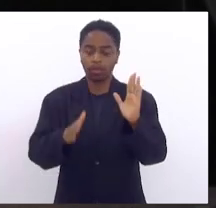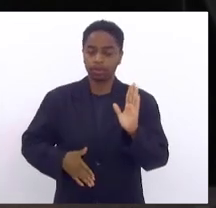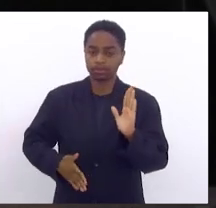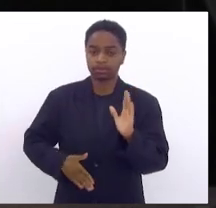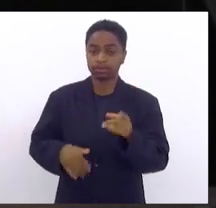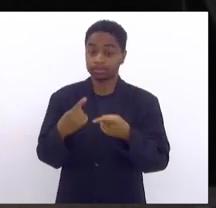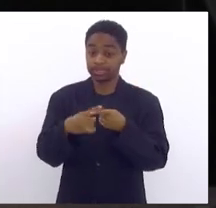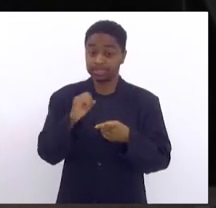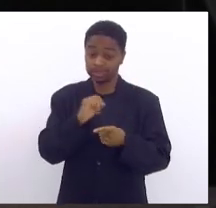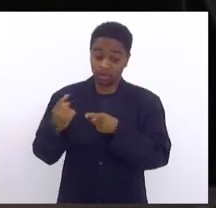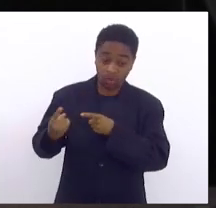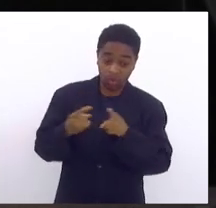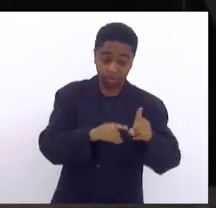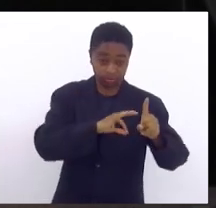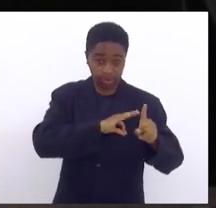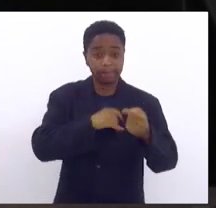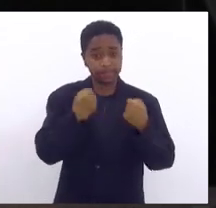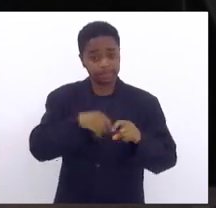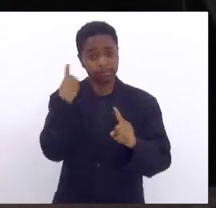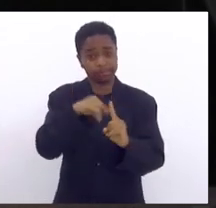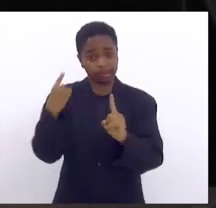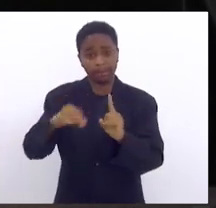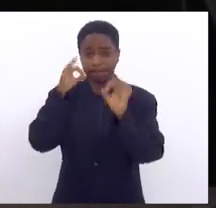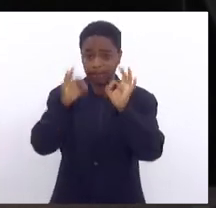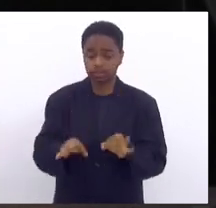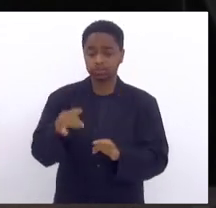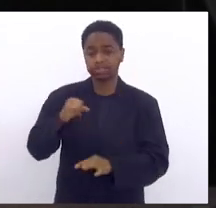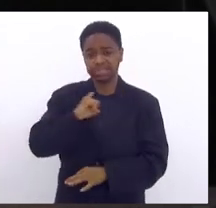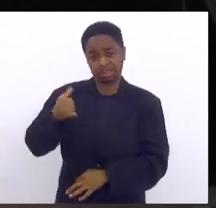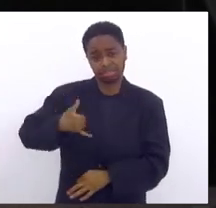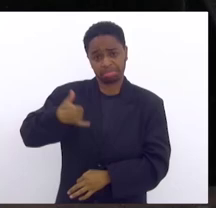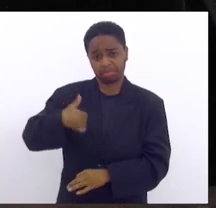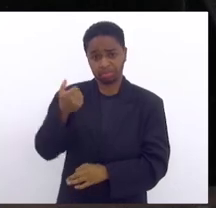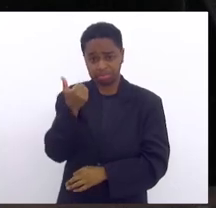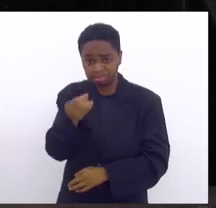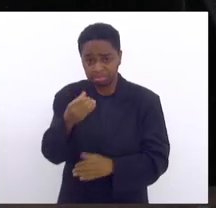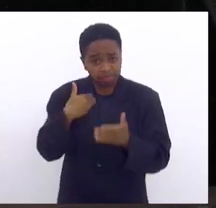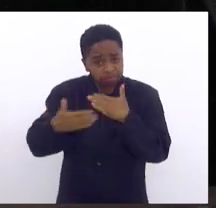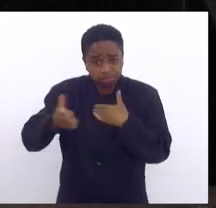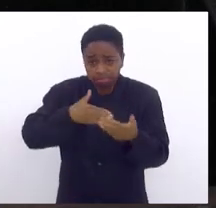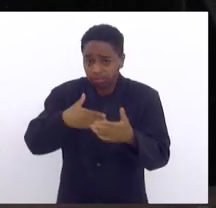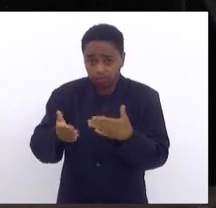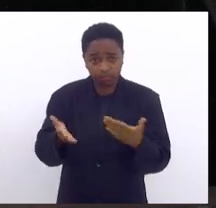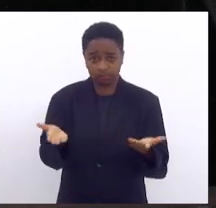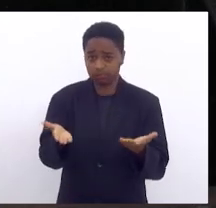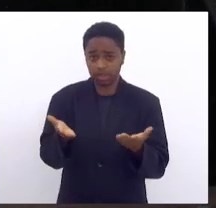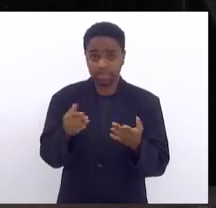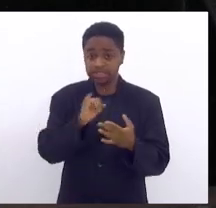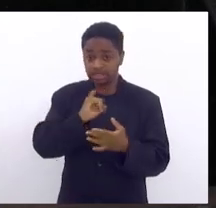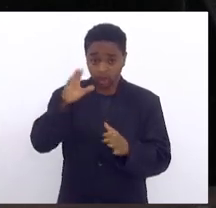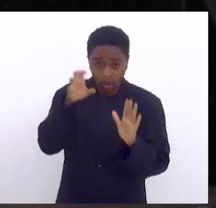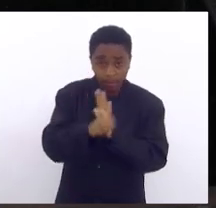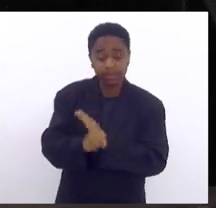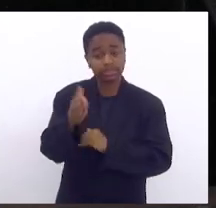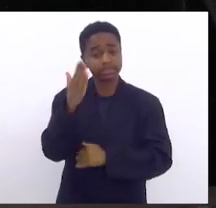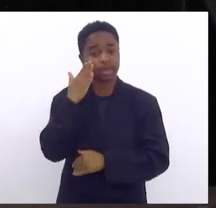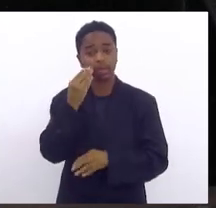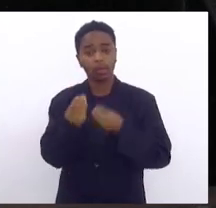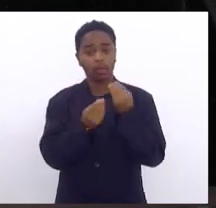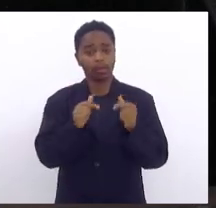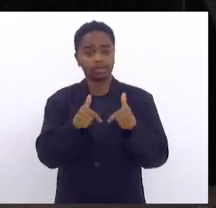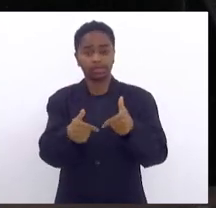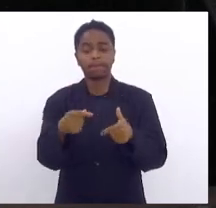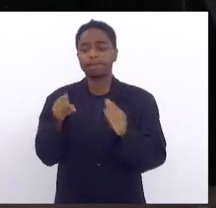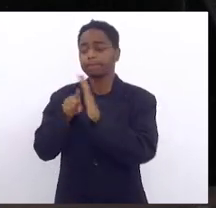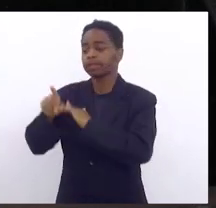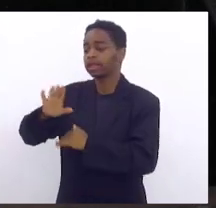Se vier para cima de polícia, tem que tomar porrada mesmo. Ah, tem 16 anos. Que se exploda. Tá roubando? Sabe o que está fazendo? Pergunta para uma